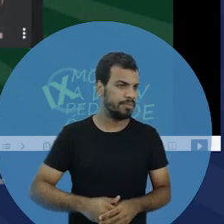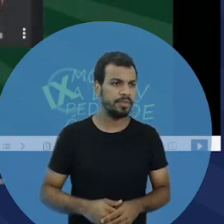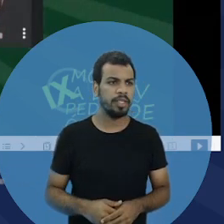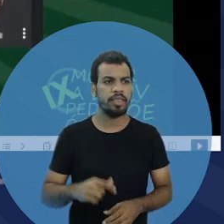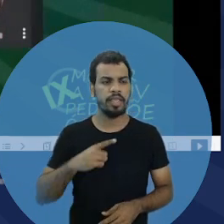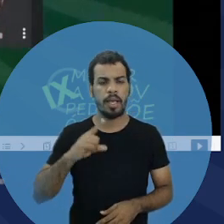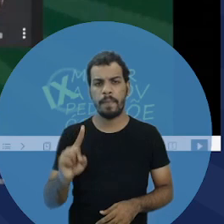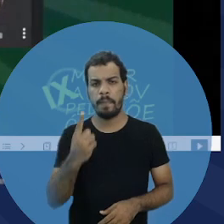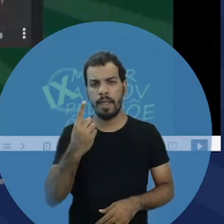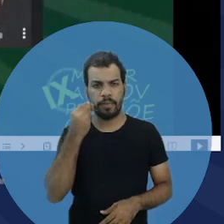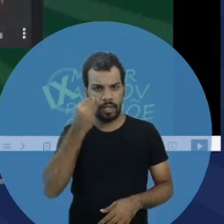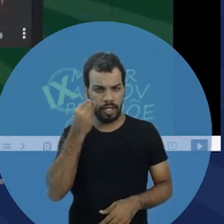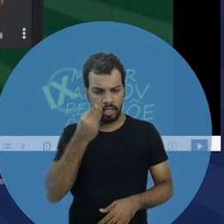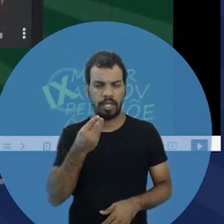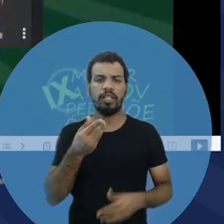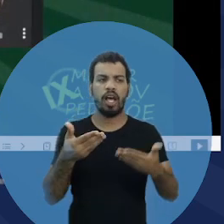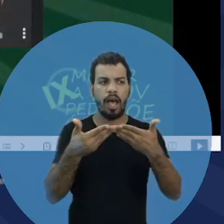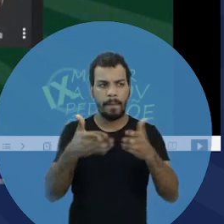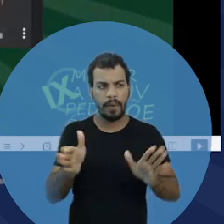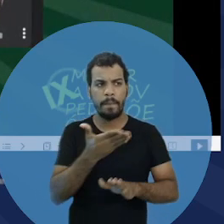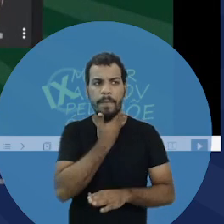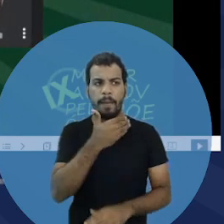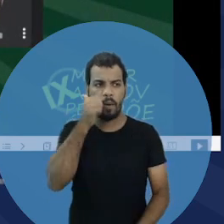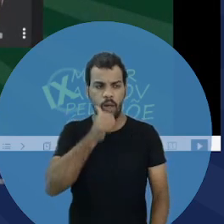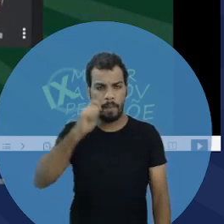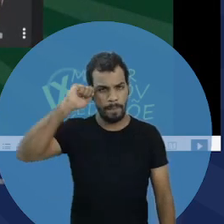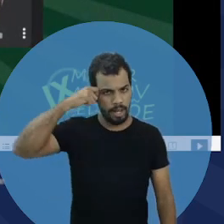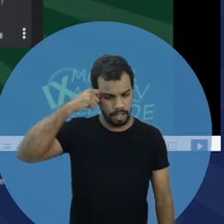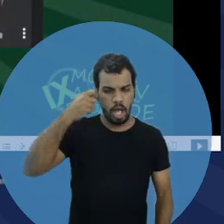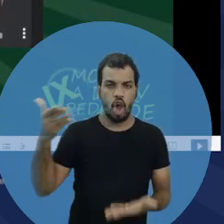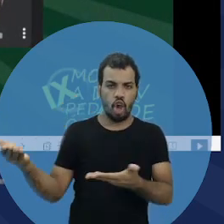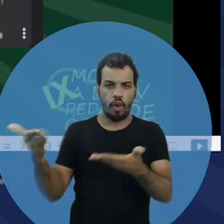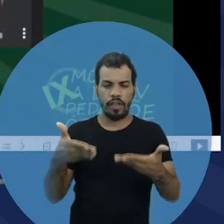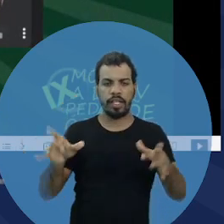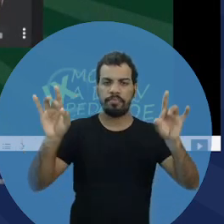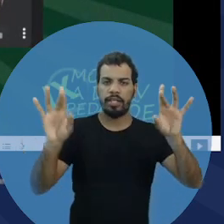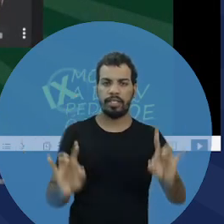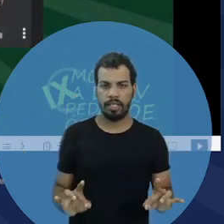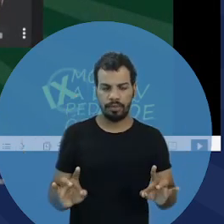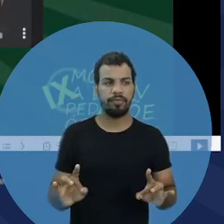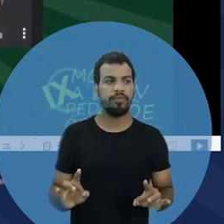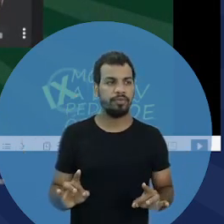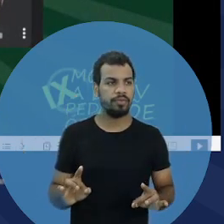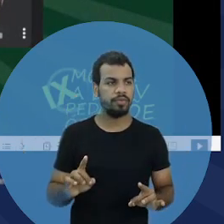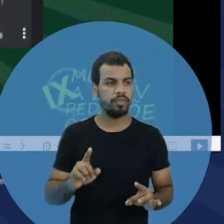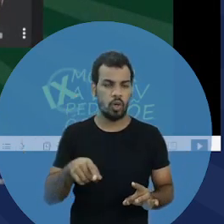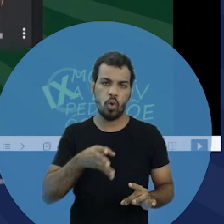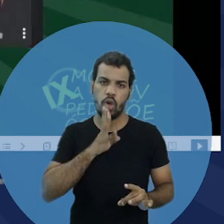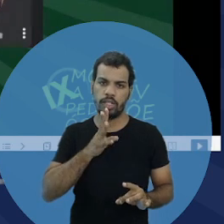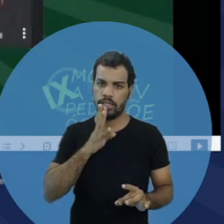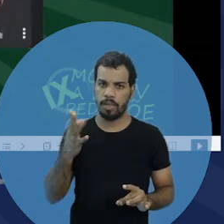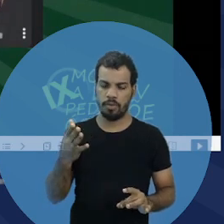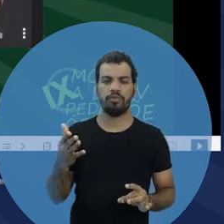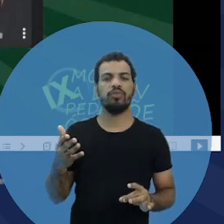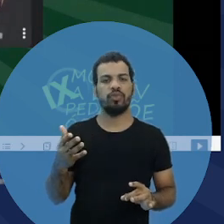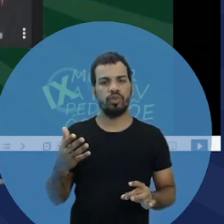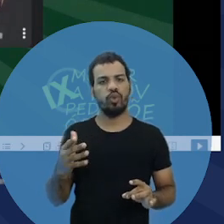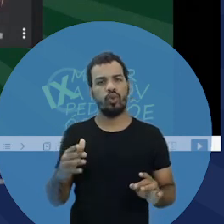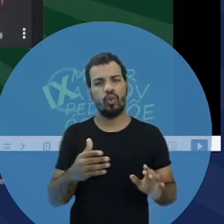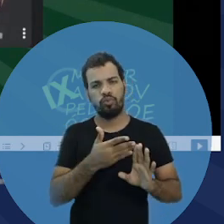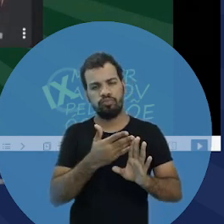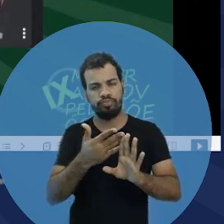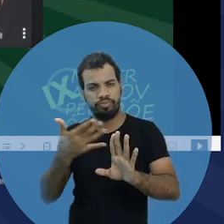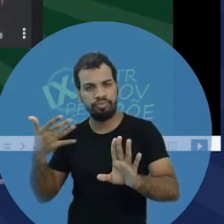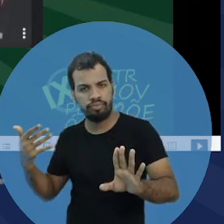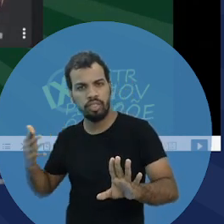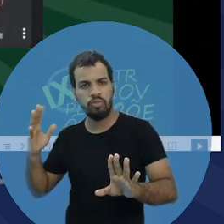Papo de Pretas, com uma convidada muito especial, que conhecemos durante as lives e durante